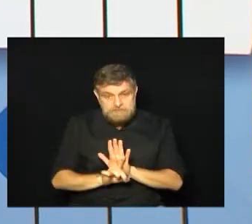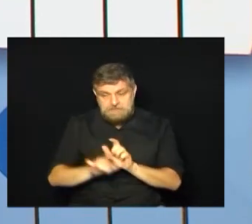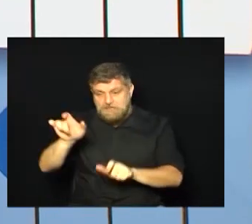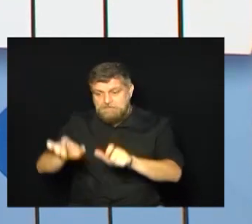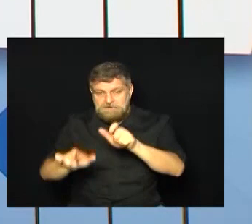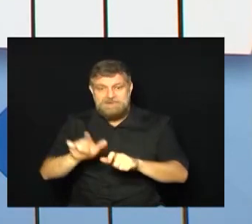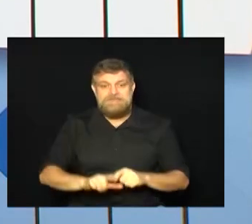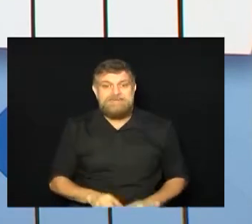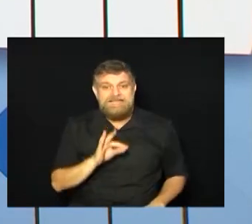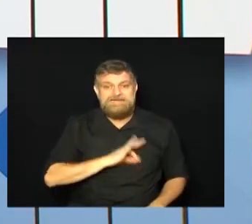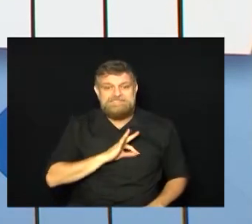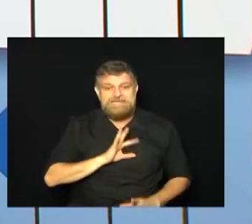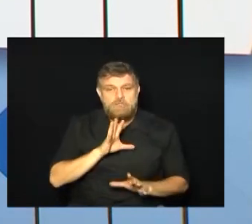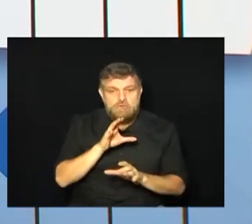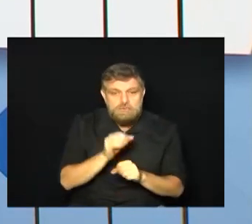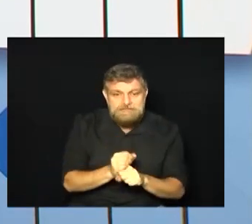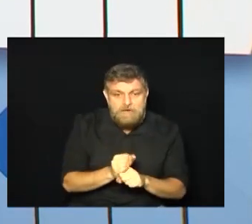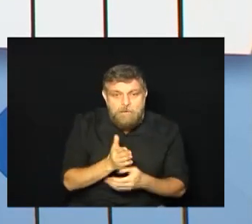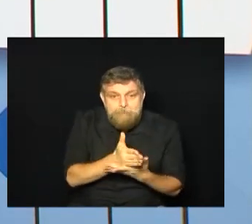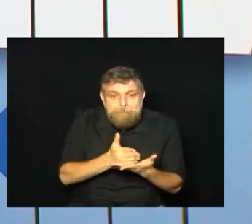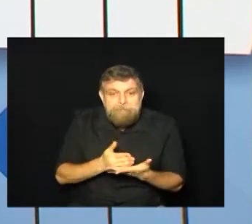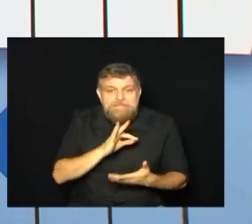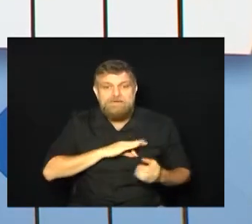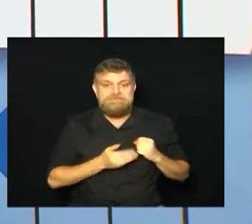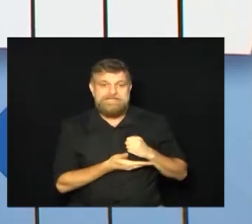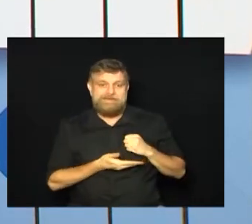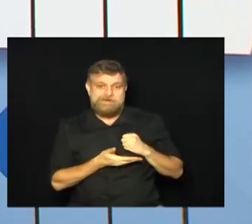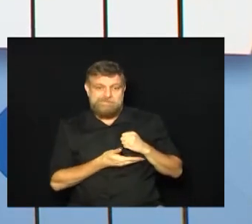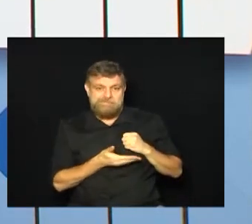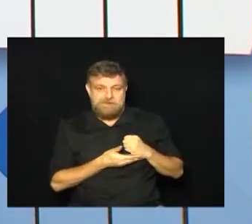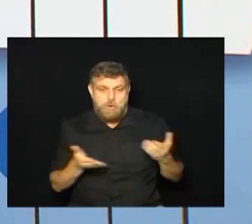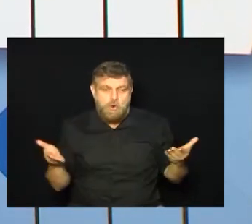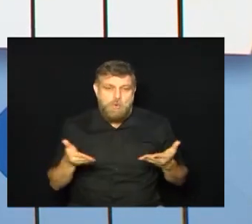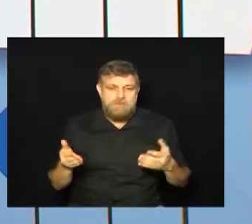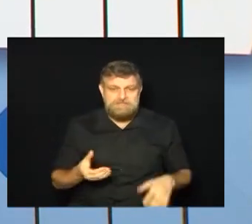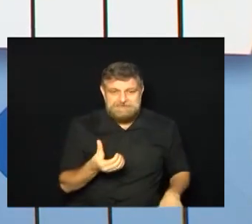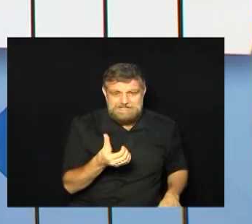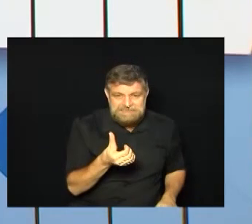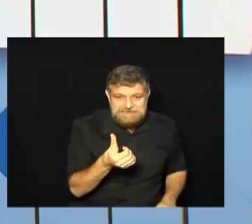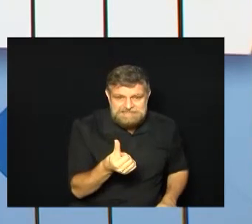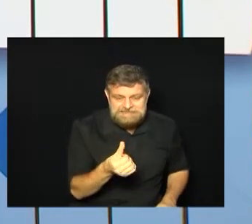renda per capita de até meio salário mínimo. Atualmente dá R$